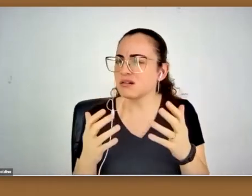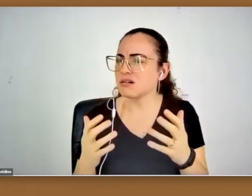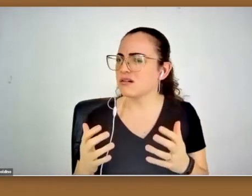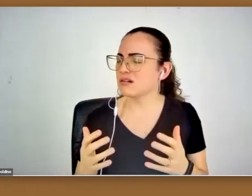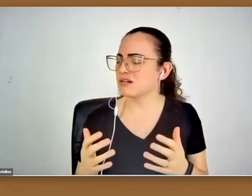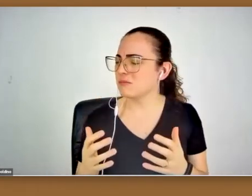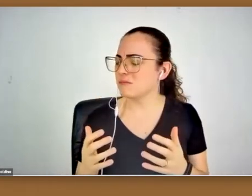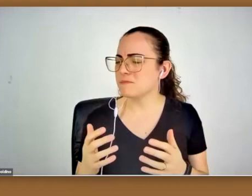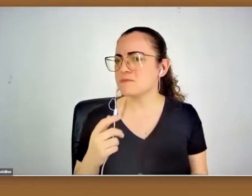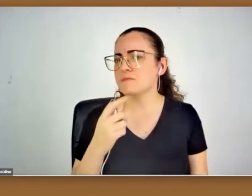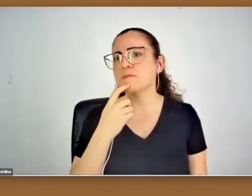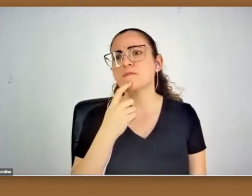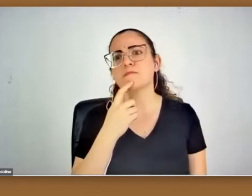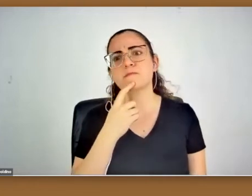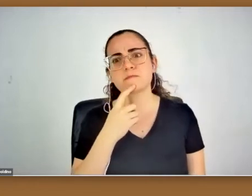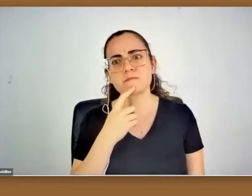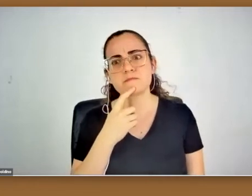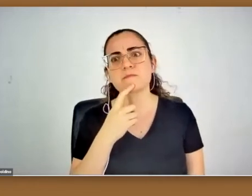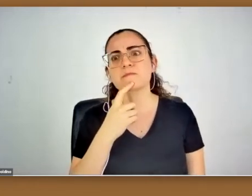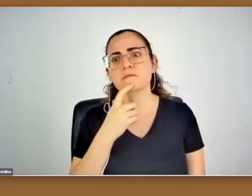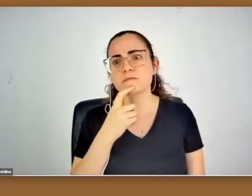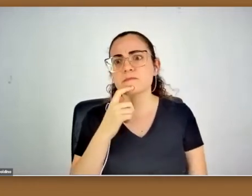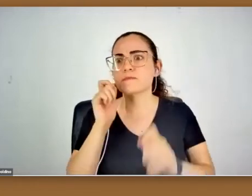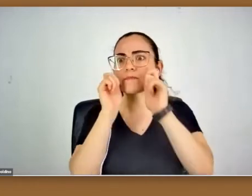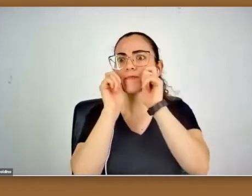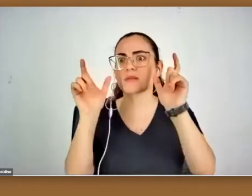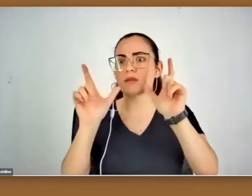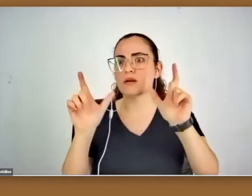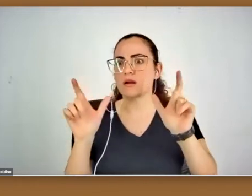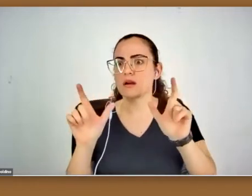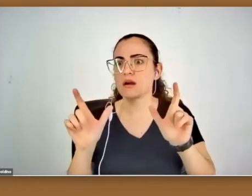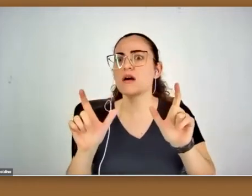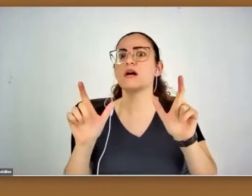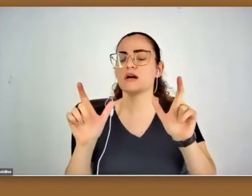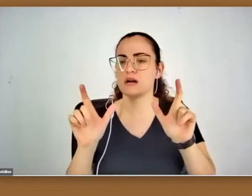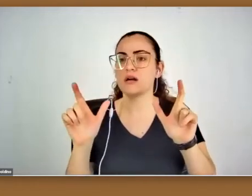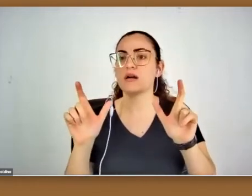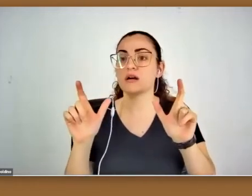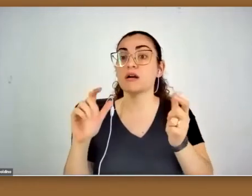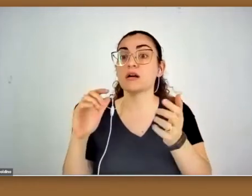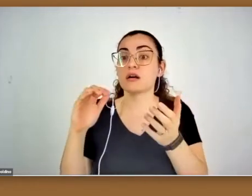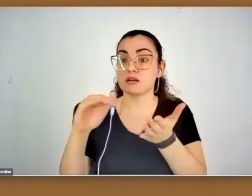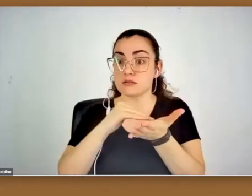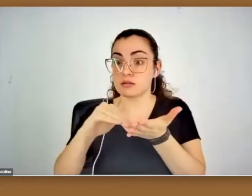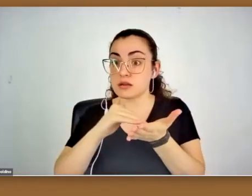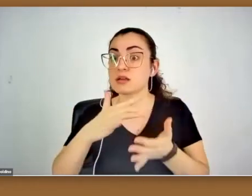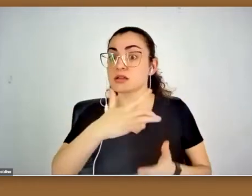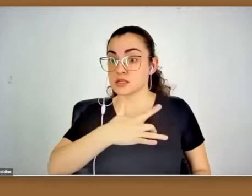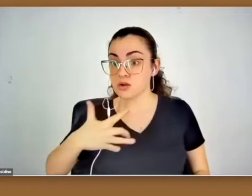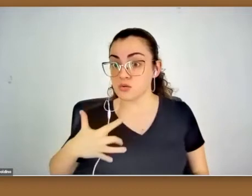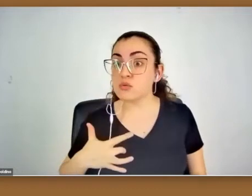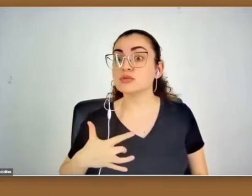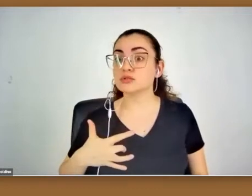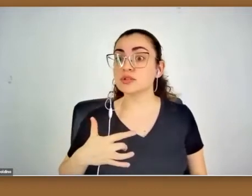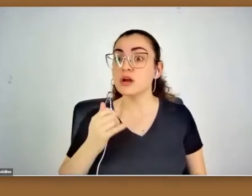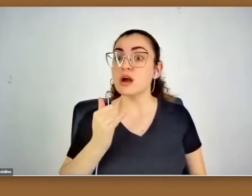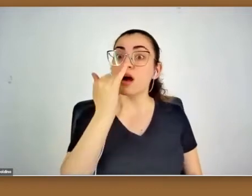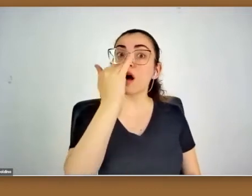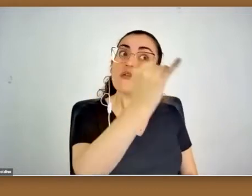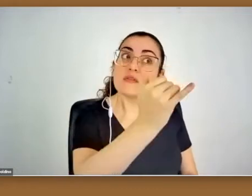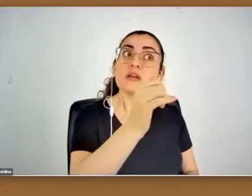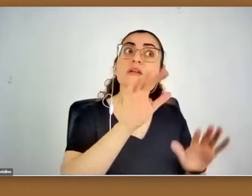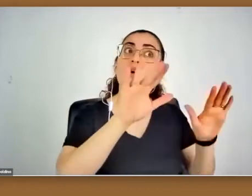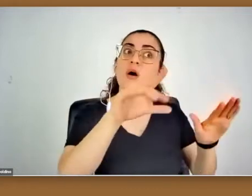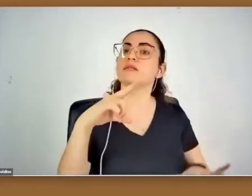Você alerta a Secretaria de Saúde, como eu falei com vocês, você notifica, você fala assim, olha, tem alguma coisa estranha aqui. Antes eu atendia